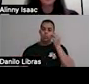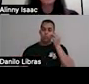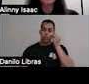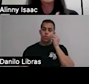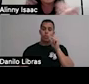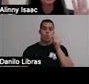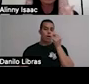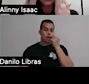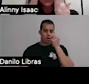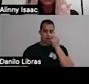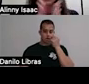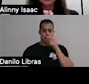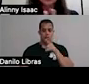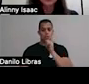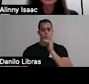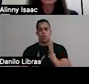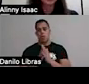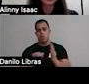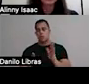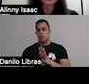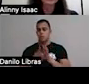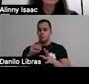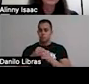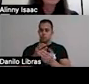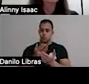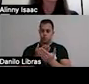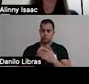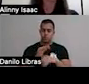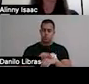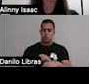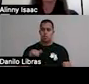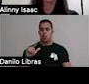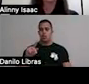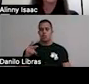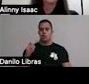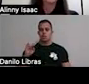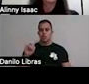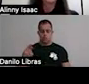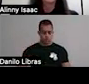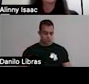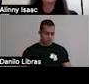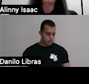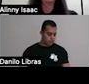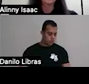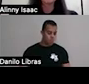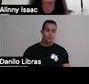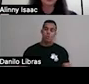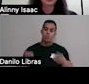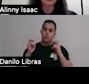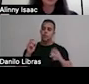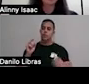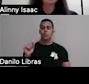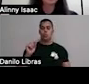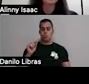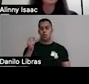de beta, né, esse modelo né, do estudo da doença de Alzheimer. Então, o que ele viu foi que em camundongos, né,